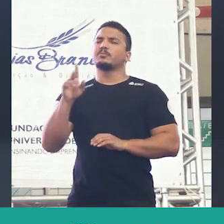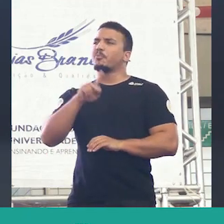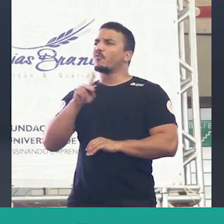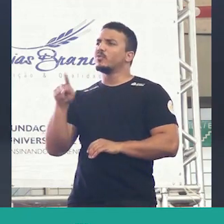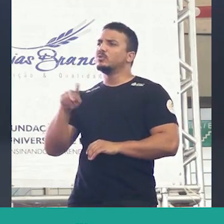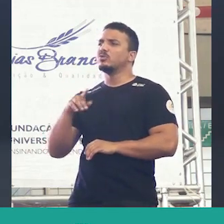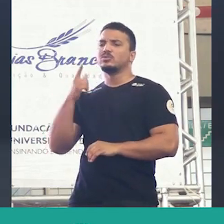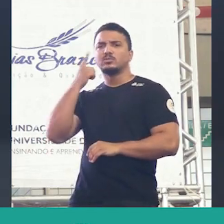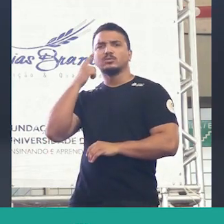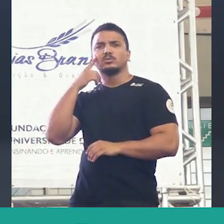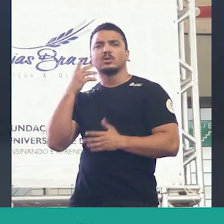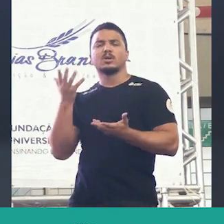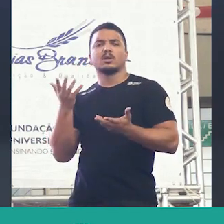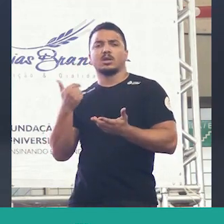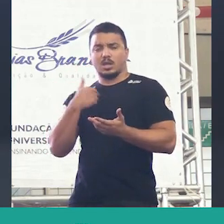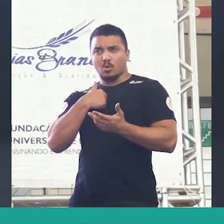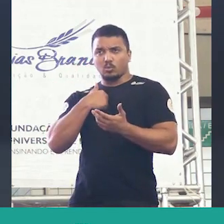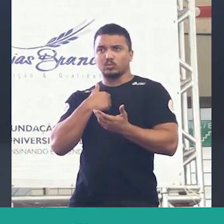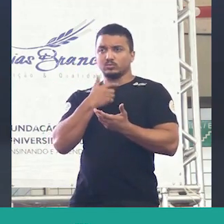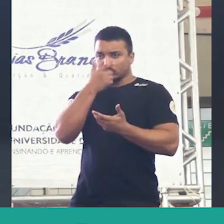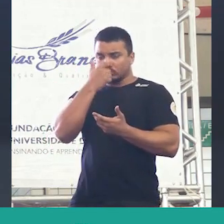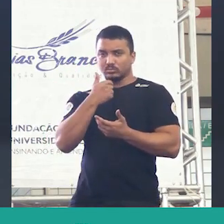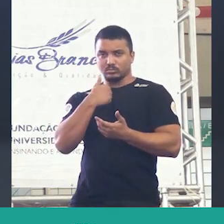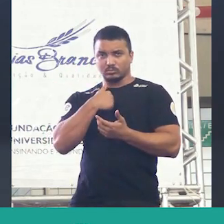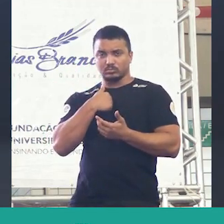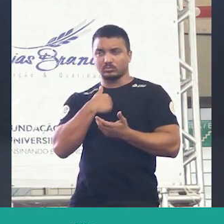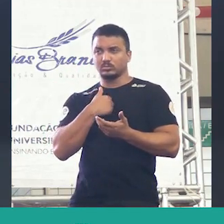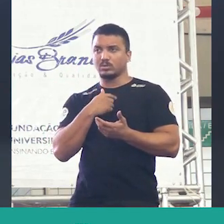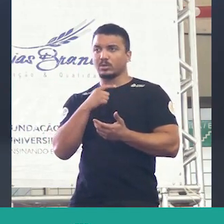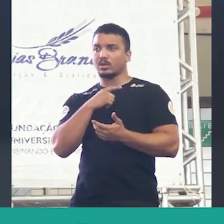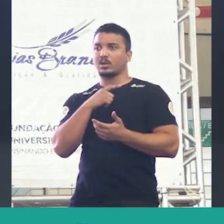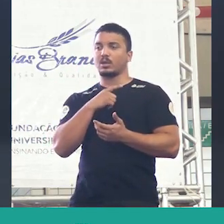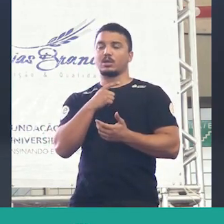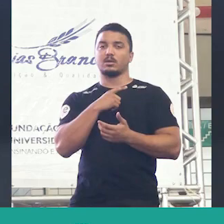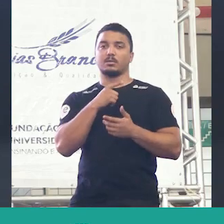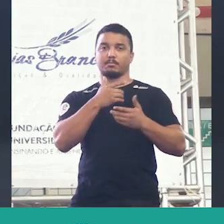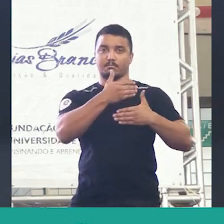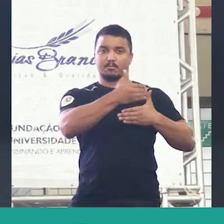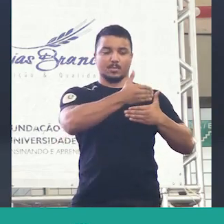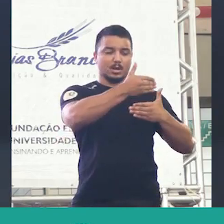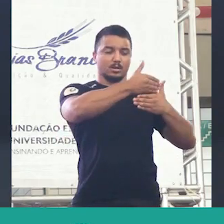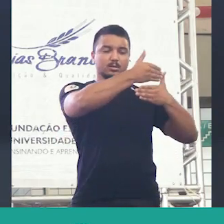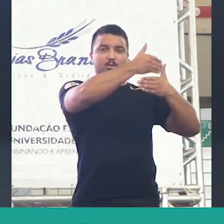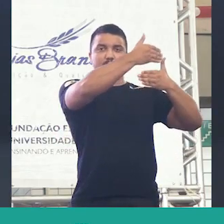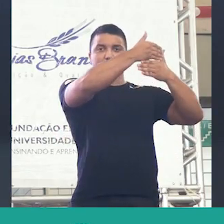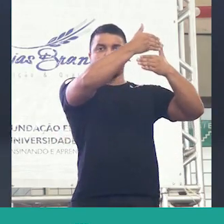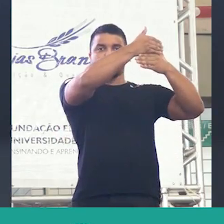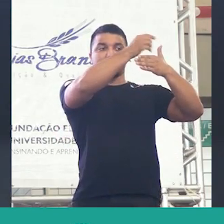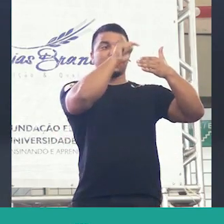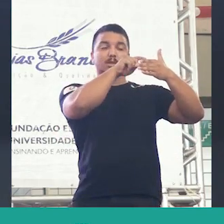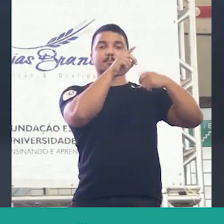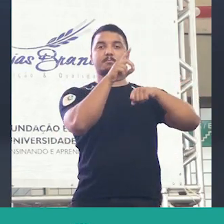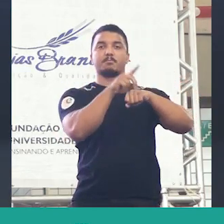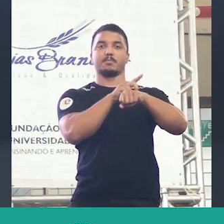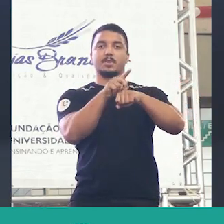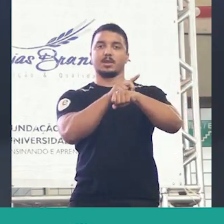Professor, eu tenho uma parede que ela é